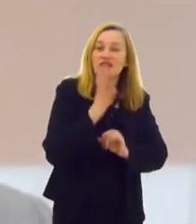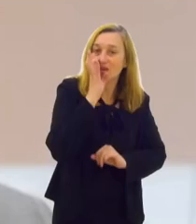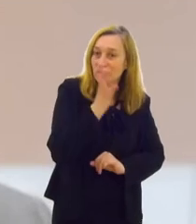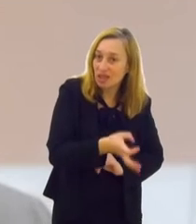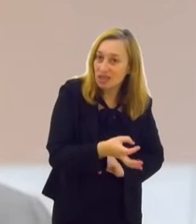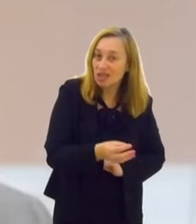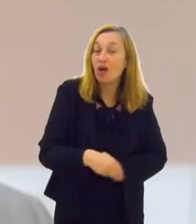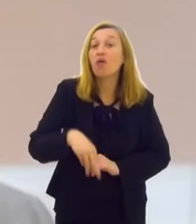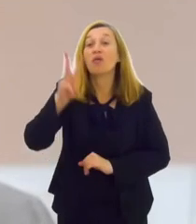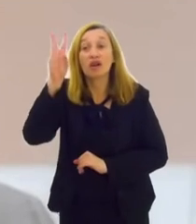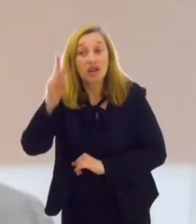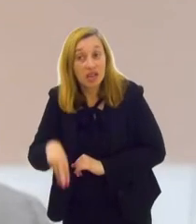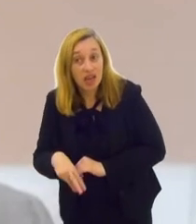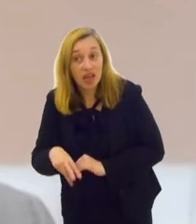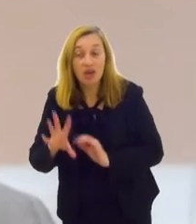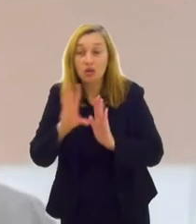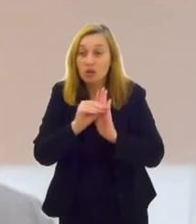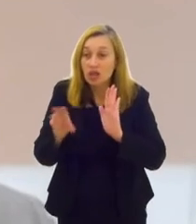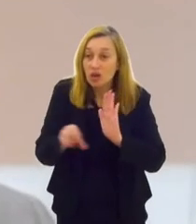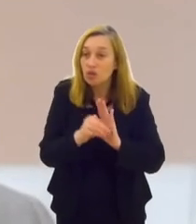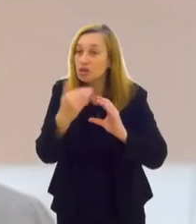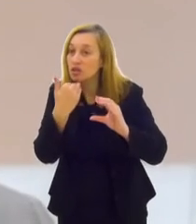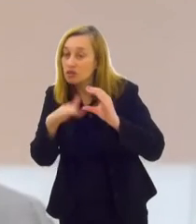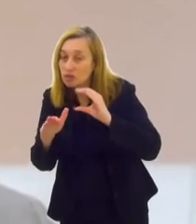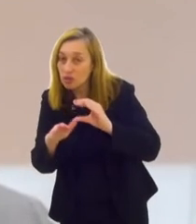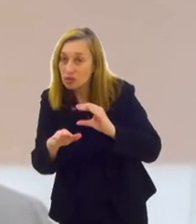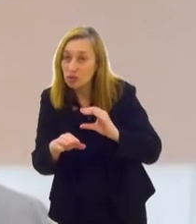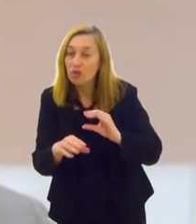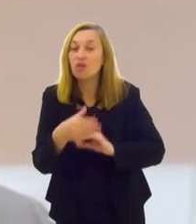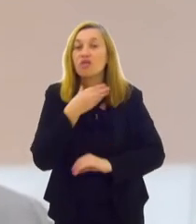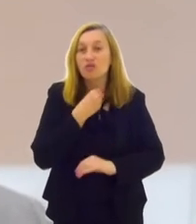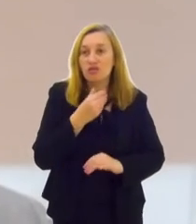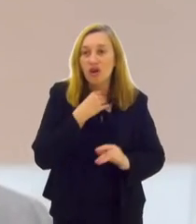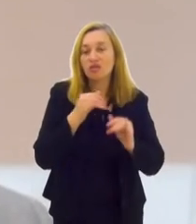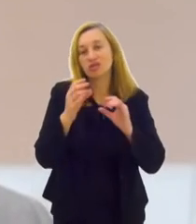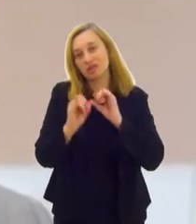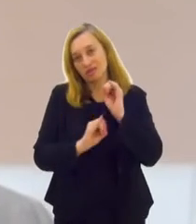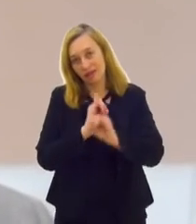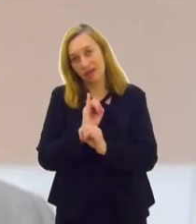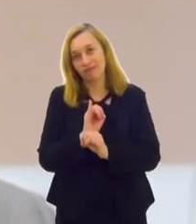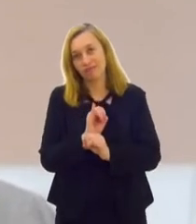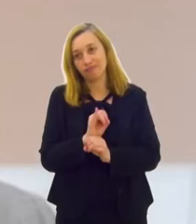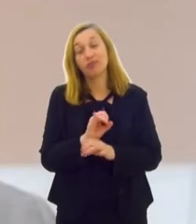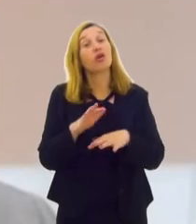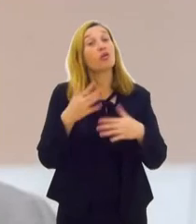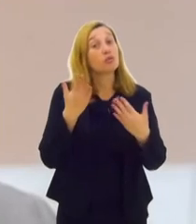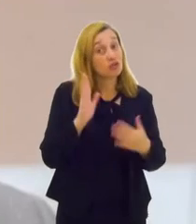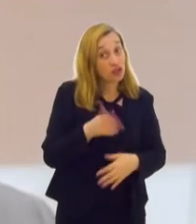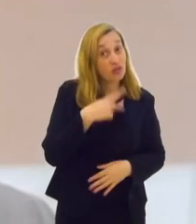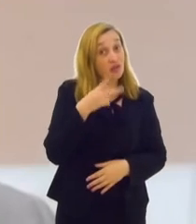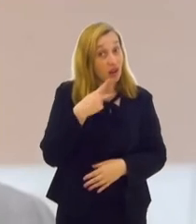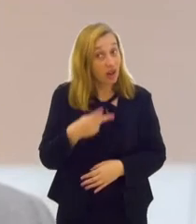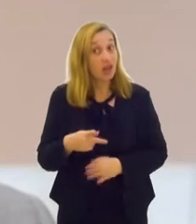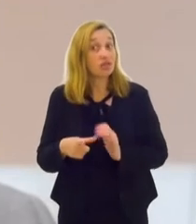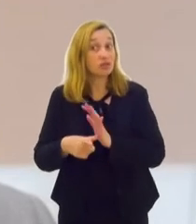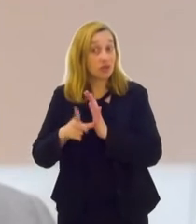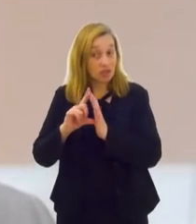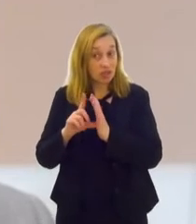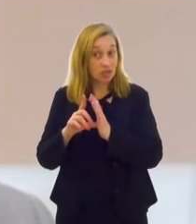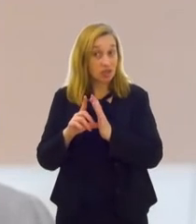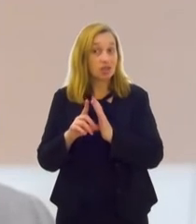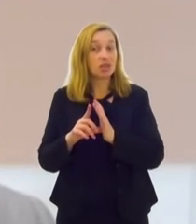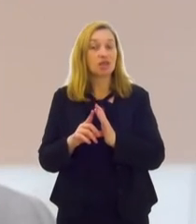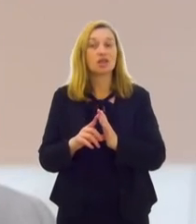uma ofensa, quem publicou um conteúdo desinformativo na internet. E, como eu disse no início,